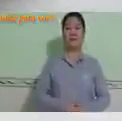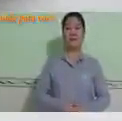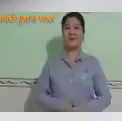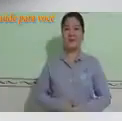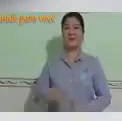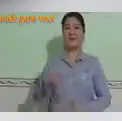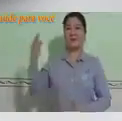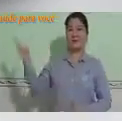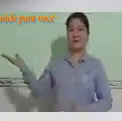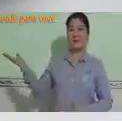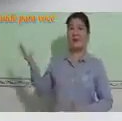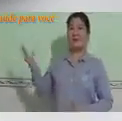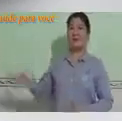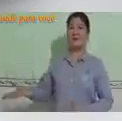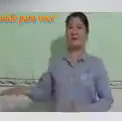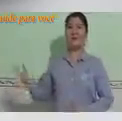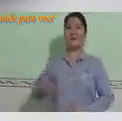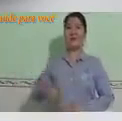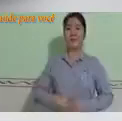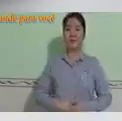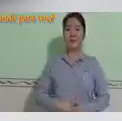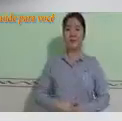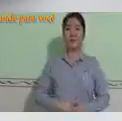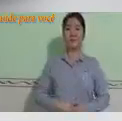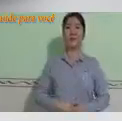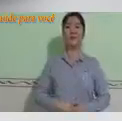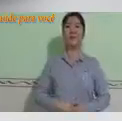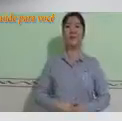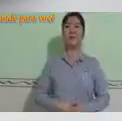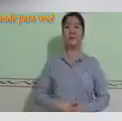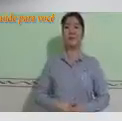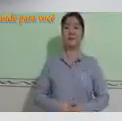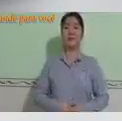Na maioria dos casos, vírgula, depois de iniciar o tratamento, vírgula,